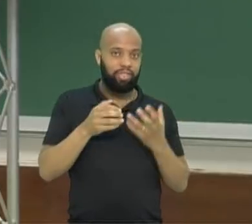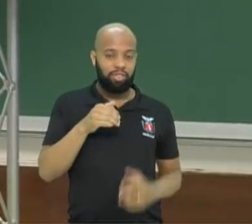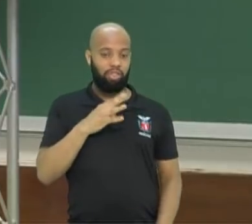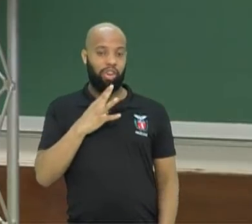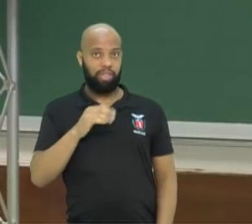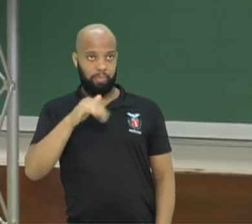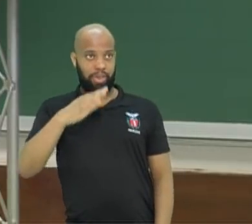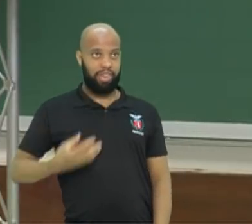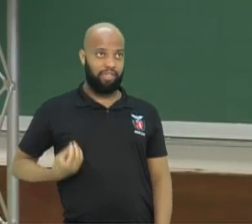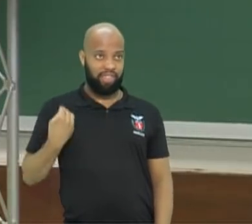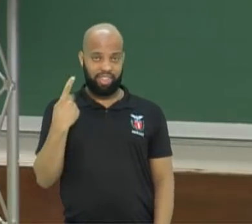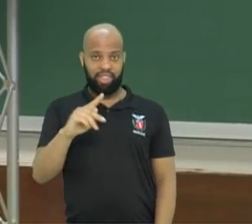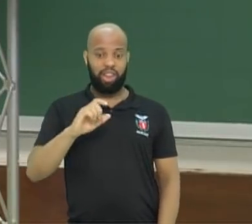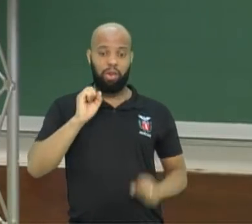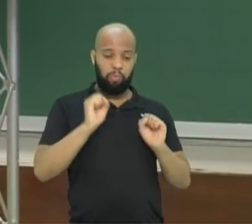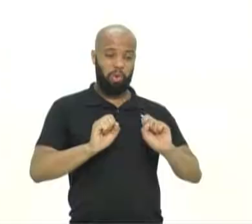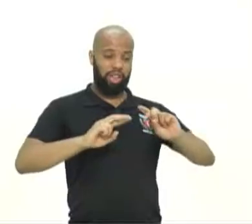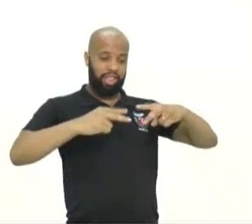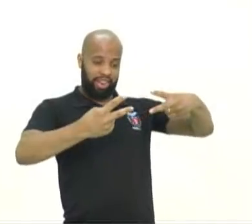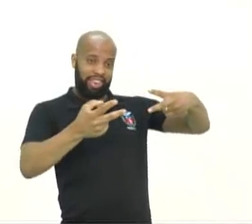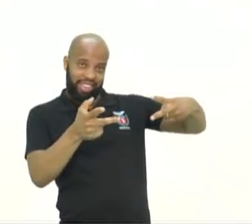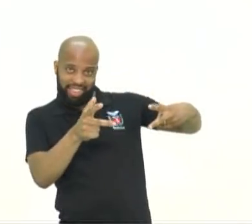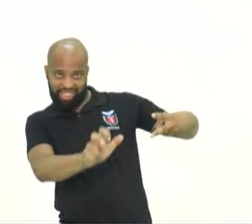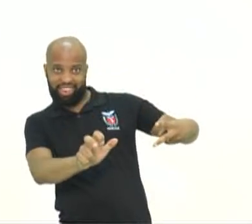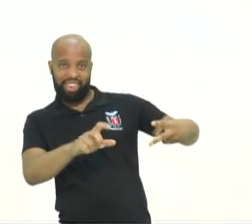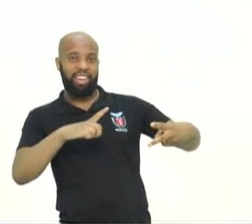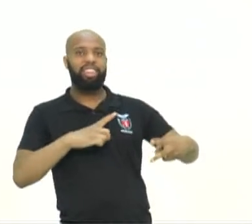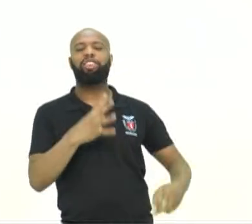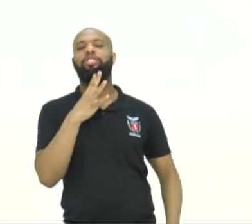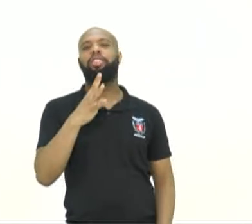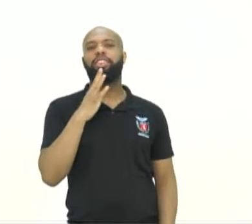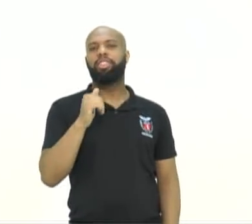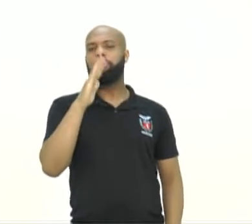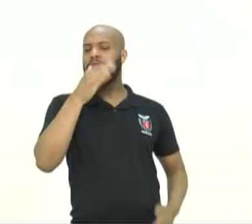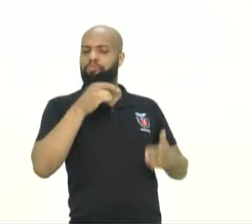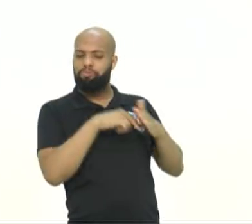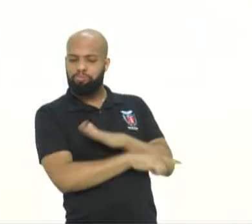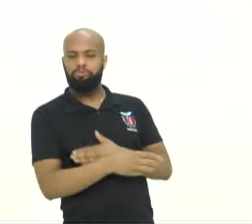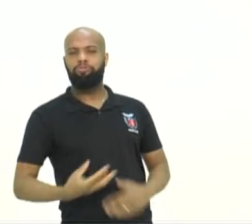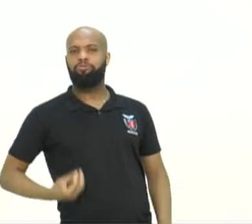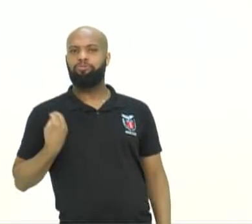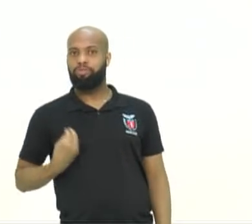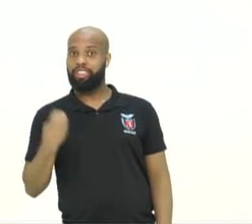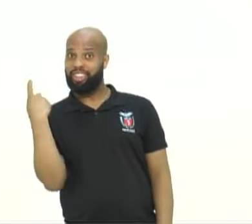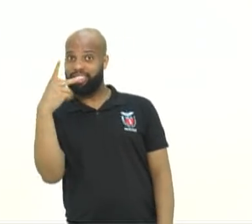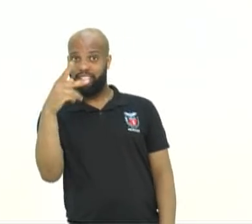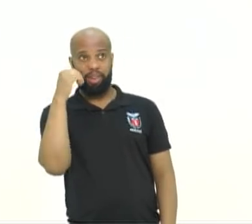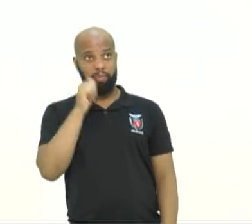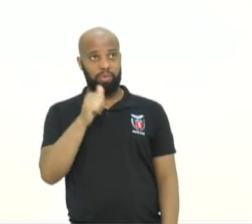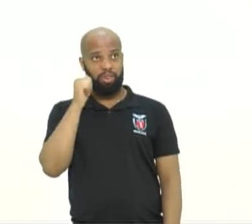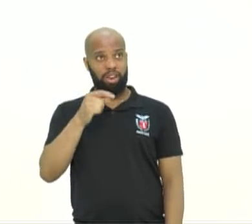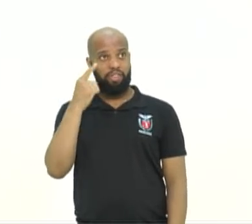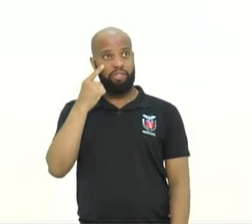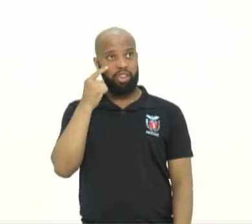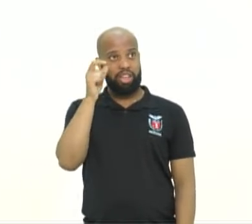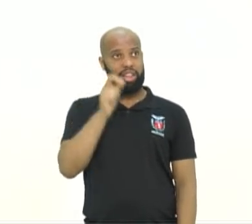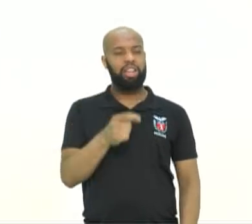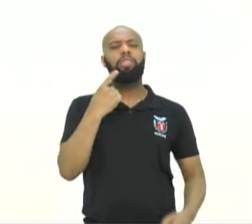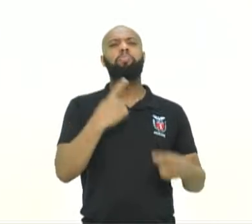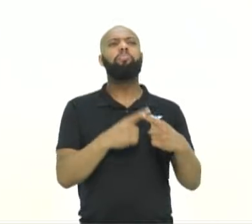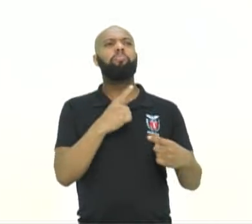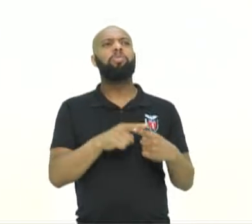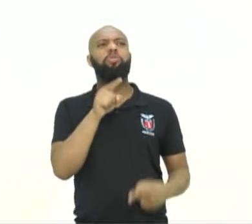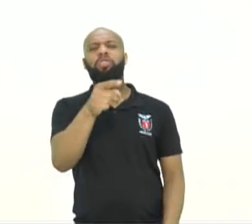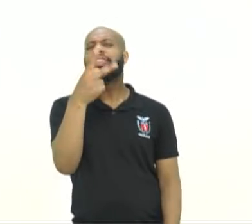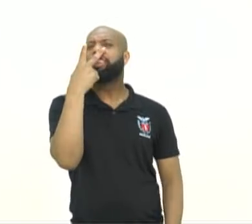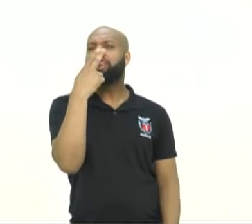dela, você pode clicar nesse link que você vai então entrar na história dela. Olha que interessante. E por que você